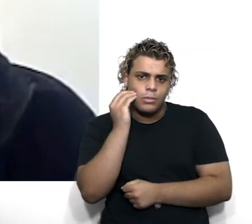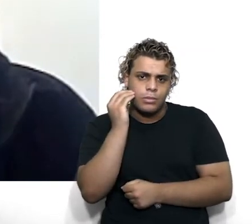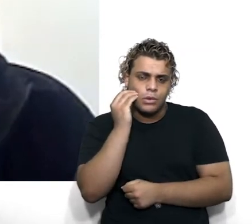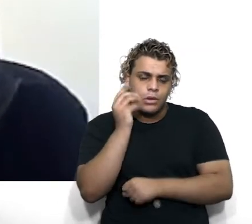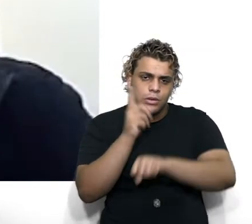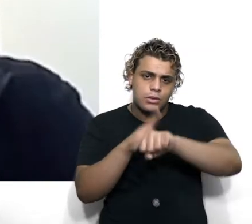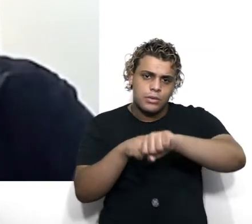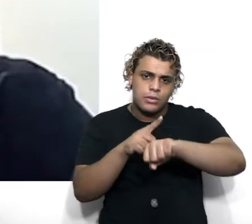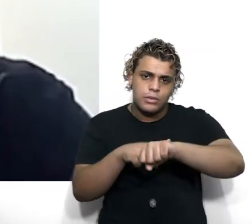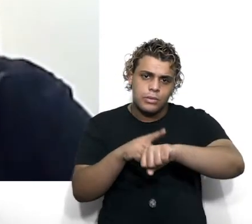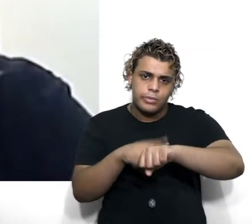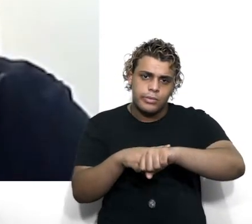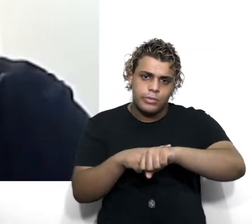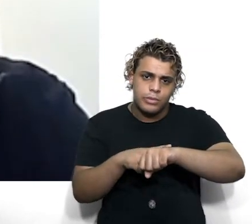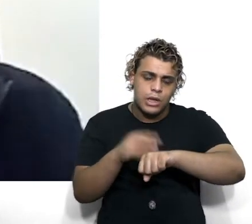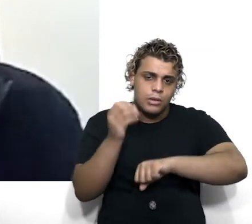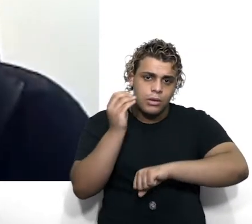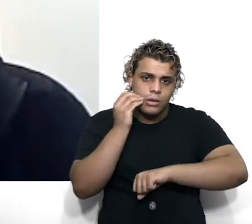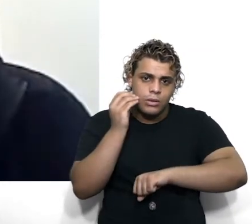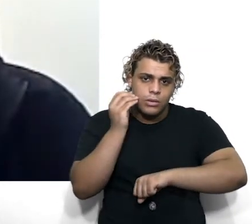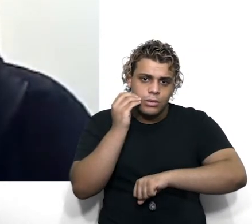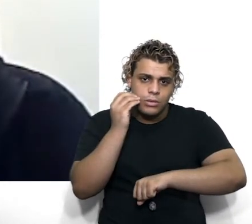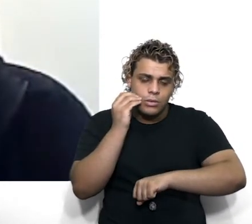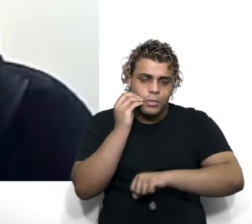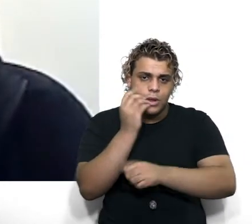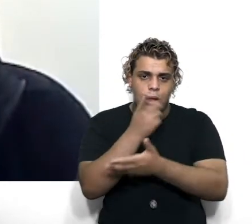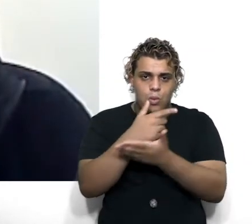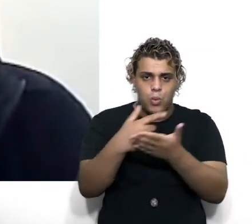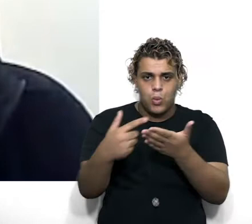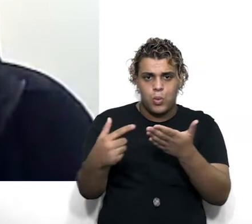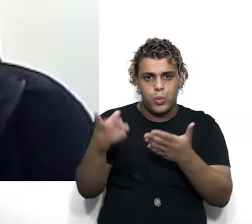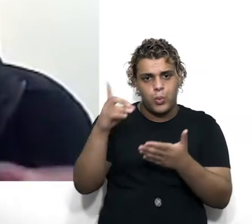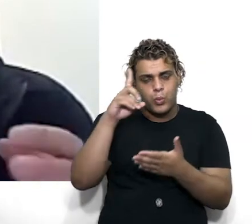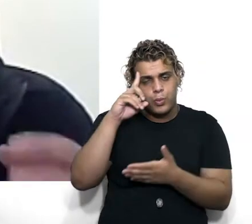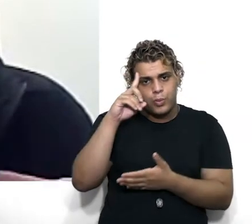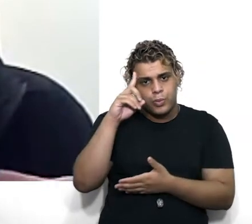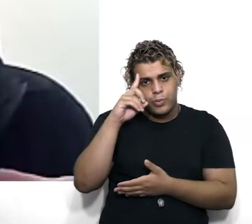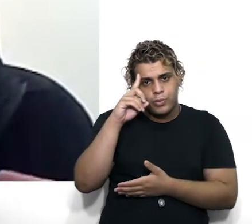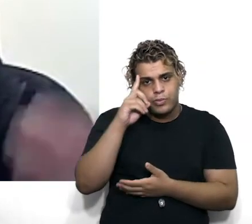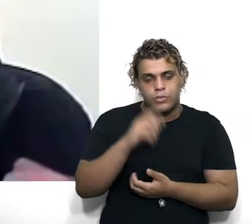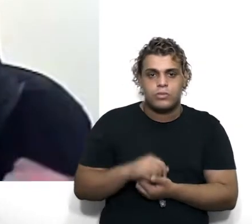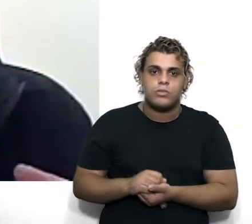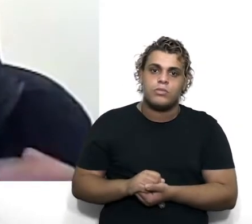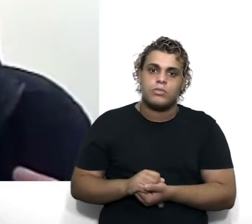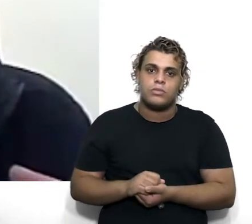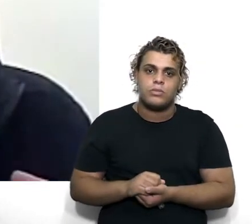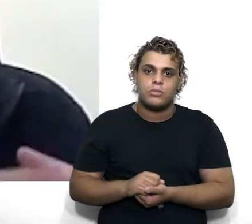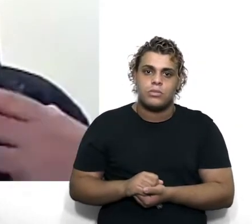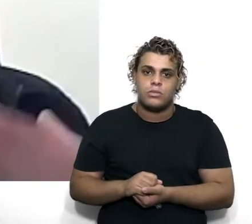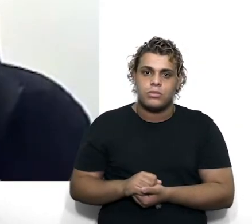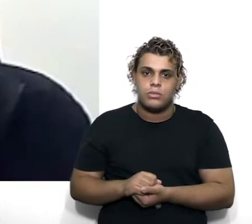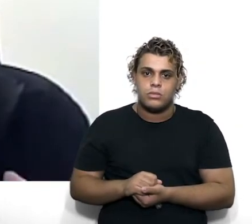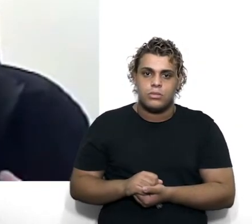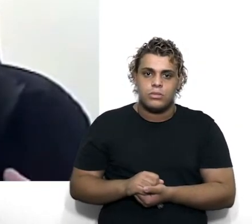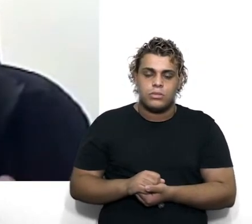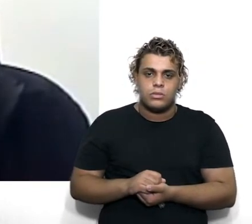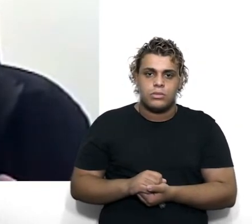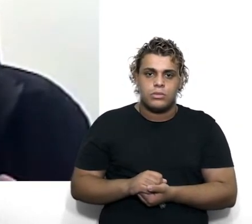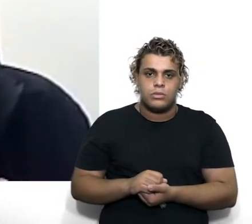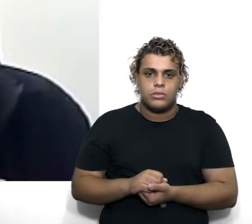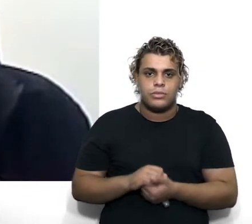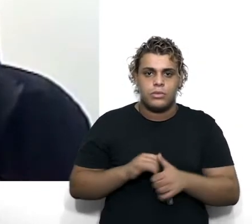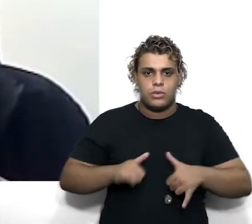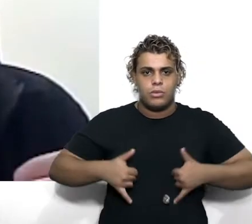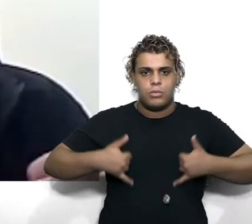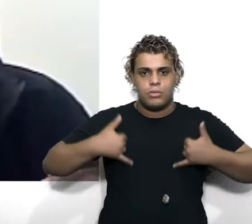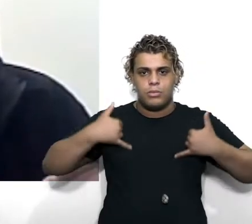3 primeiros meses foi uma experiência do diário. O meu dia era canalizado, toda a energia era canalizada